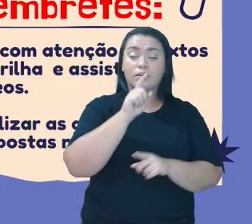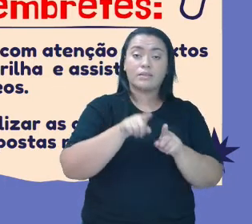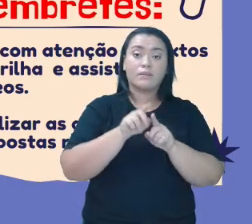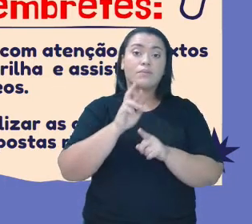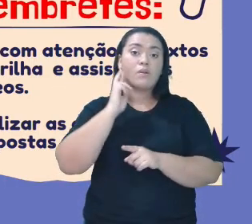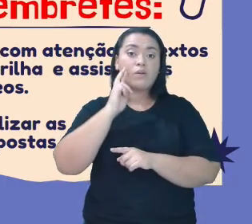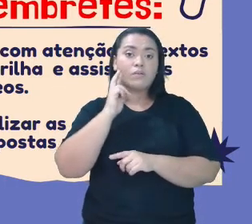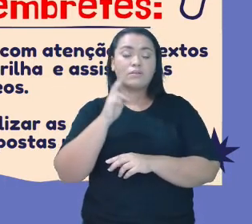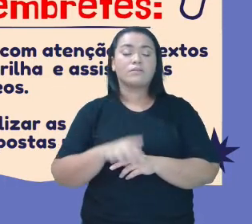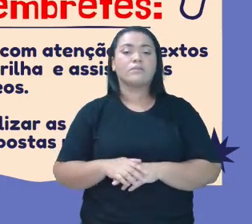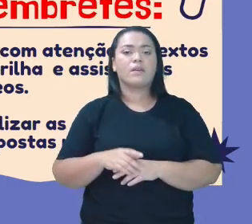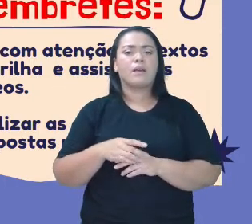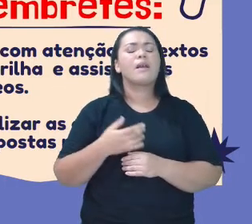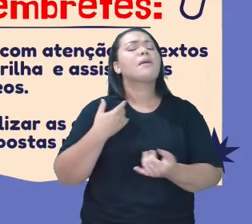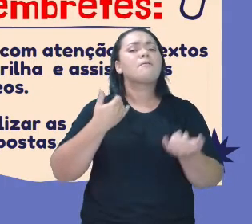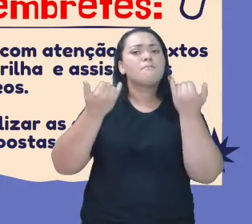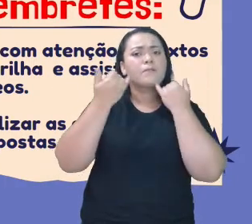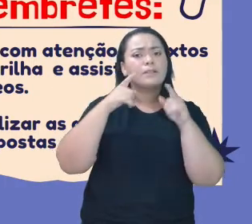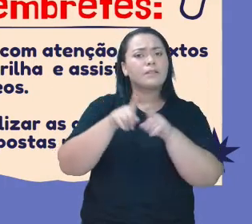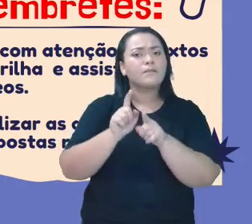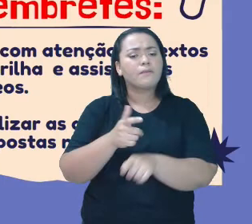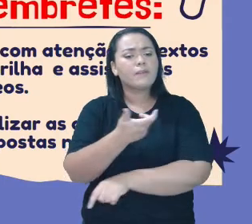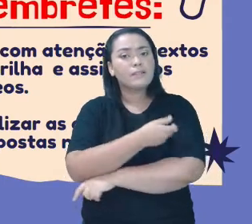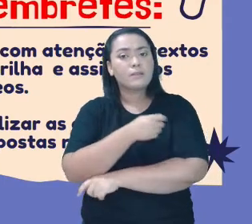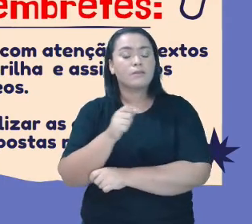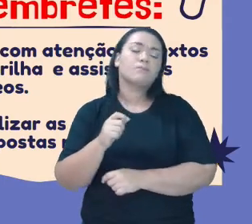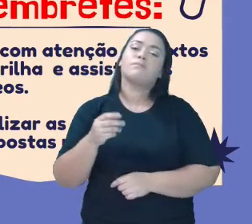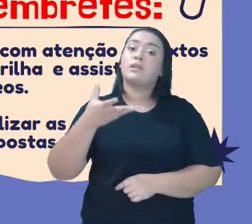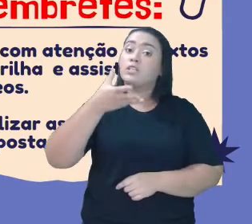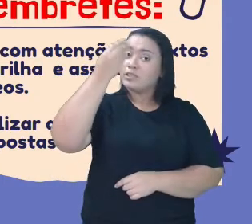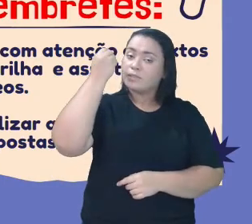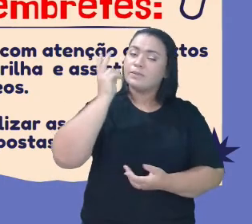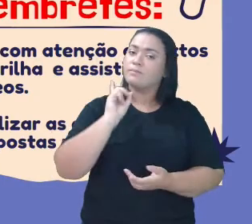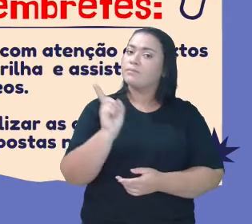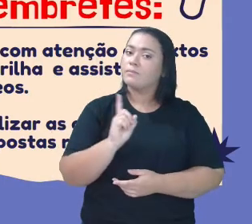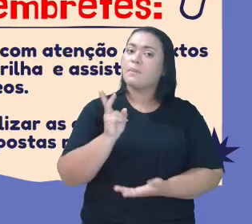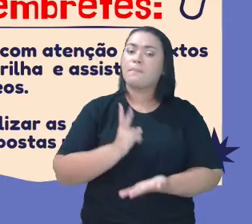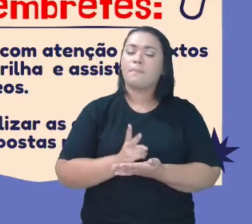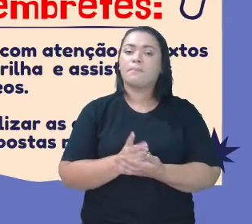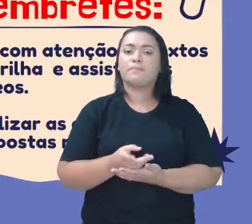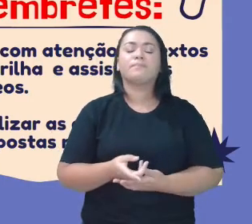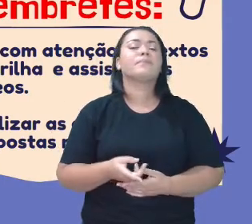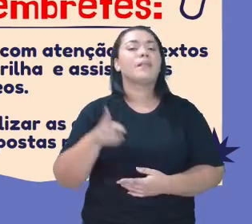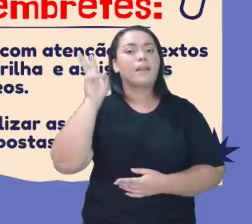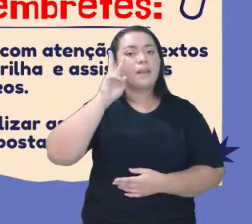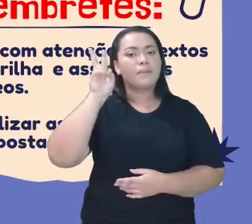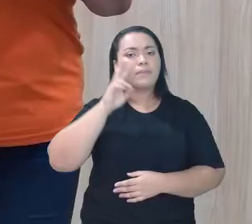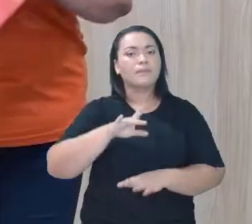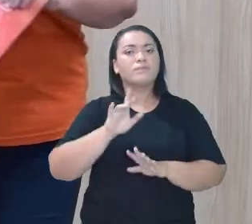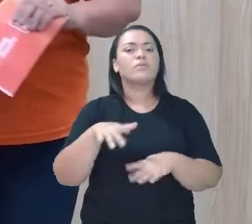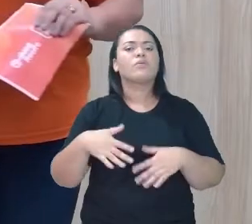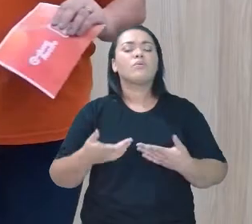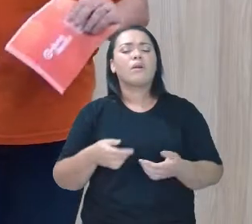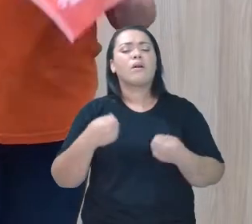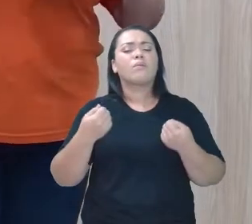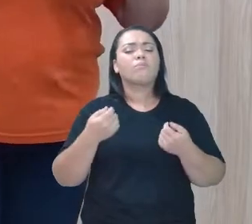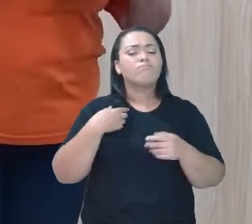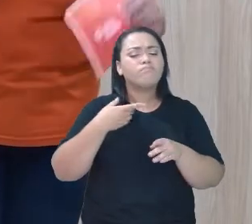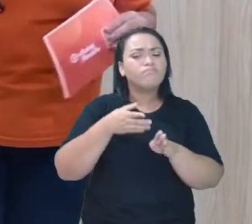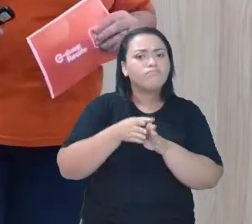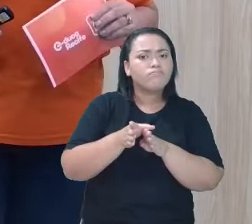sobre a vacina que a gente não pode esquecer. E a outra dica é para dizer a vocês que, pessoal, lê o